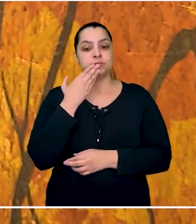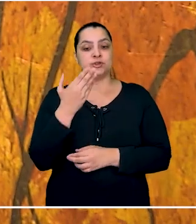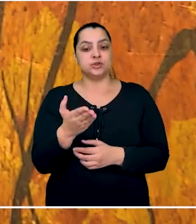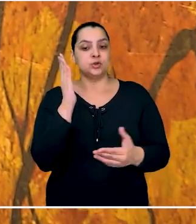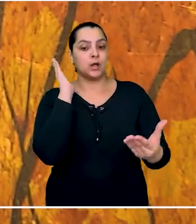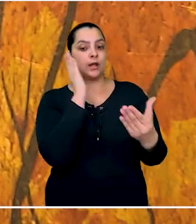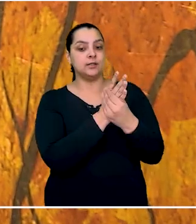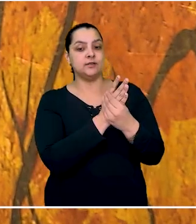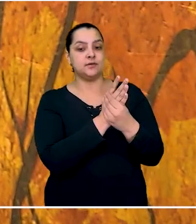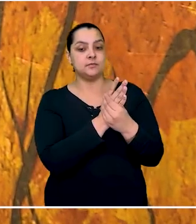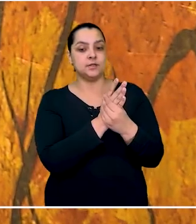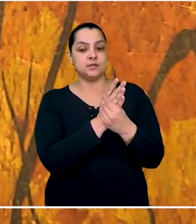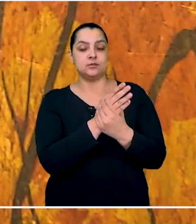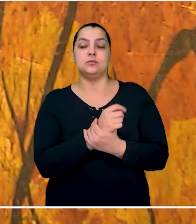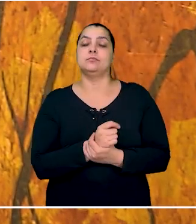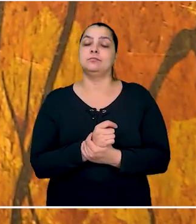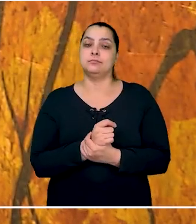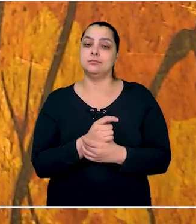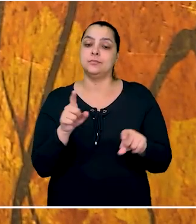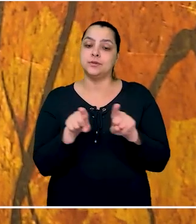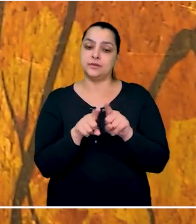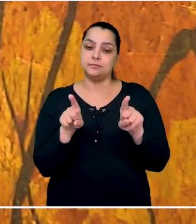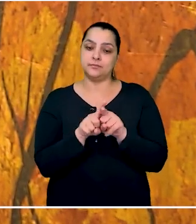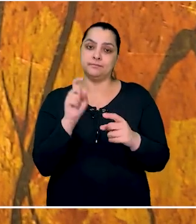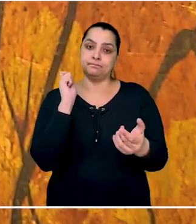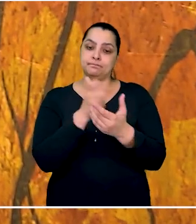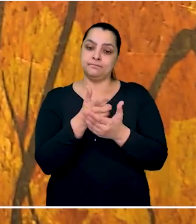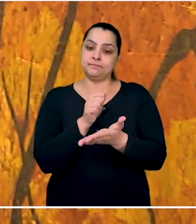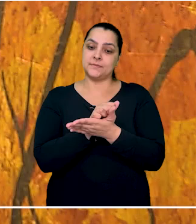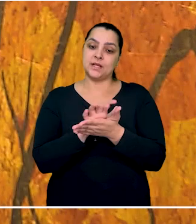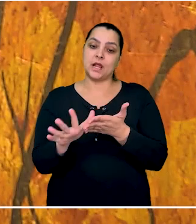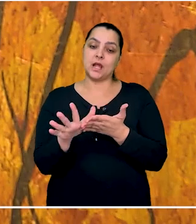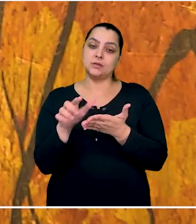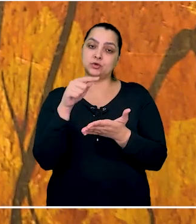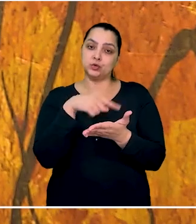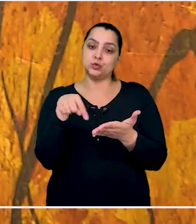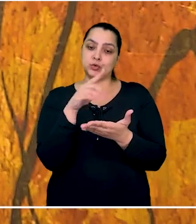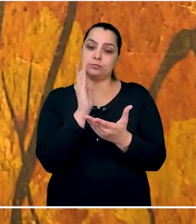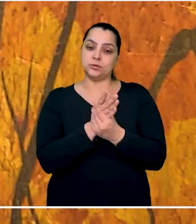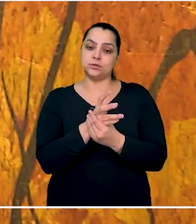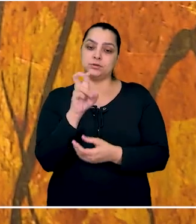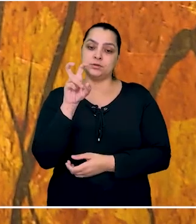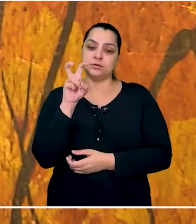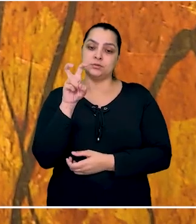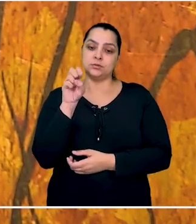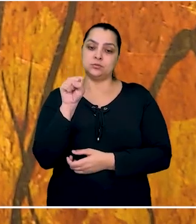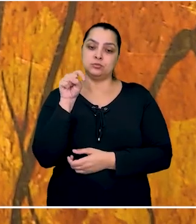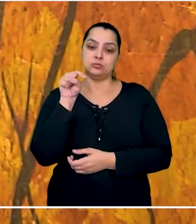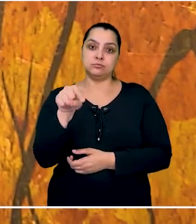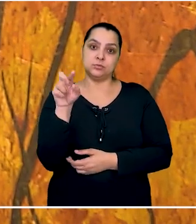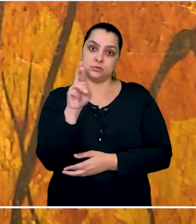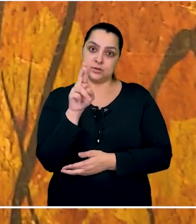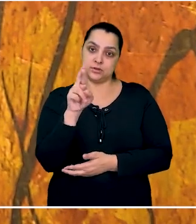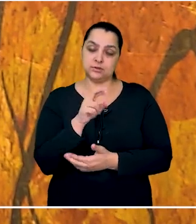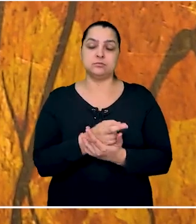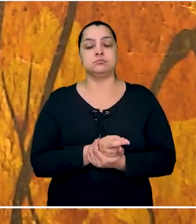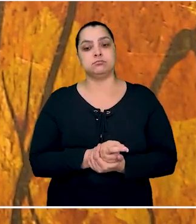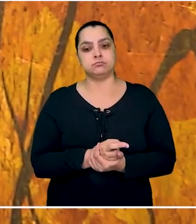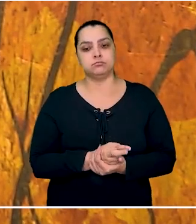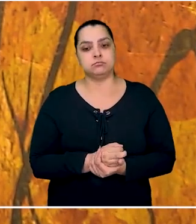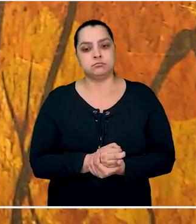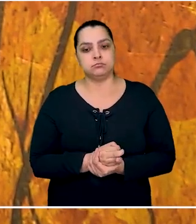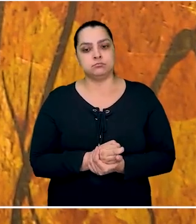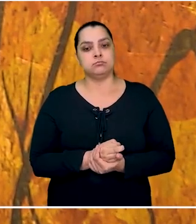determinou o arquivamento do processo, além do pagamento das custas processuais no valor de R$58 mil.